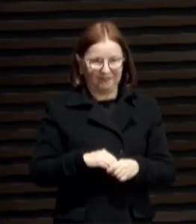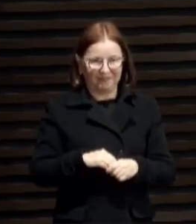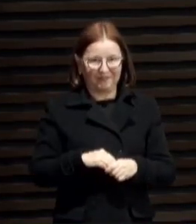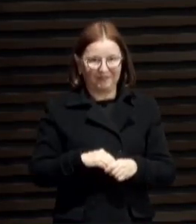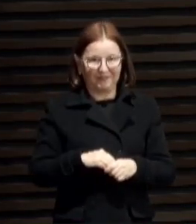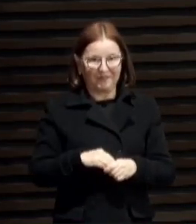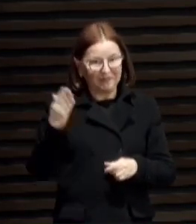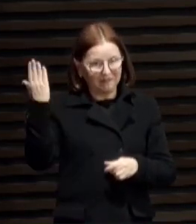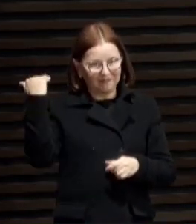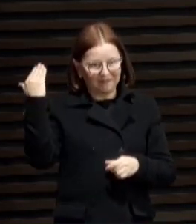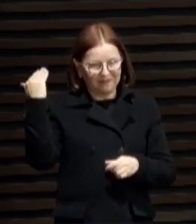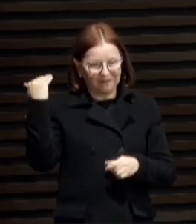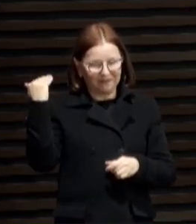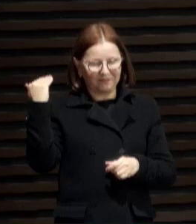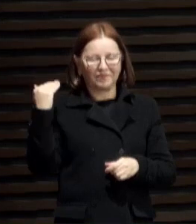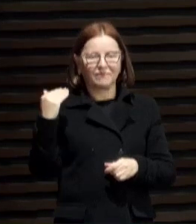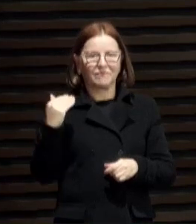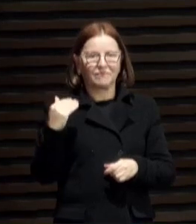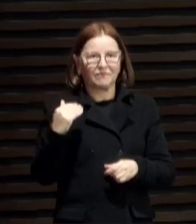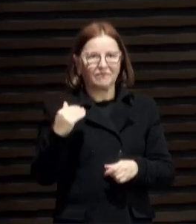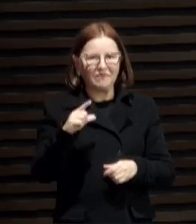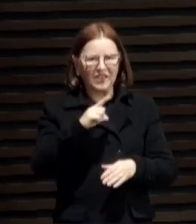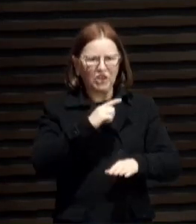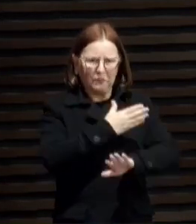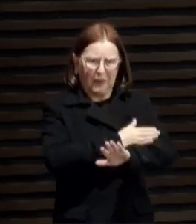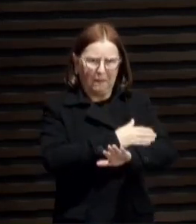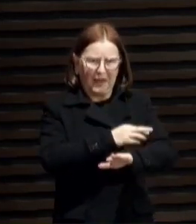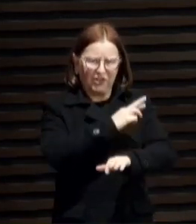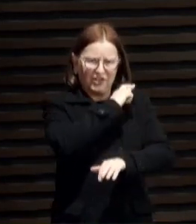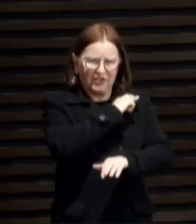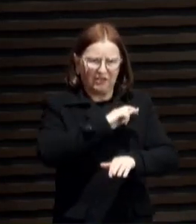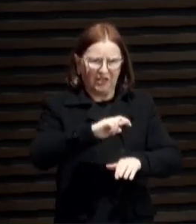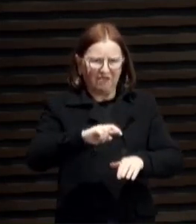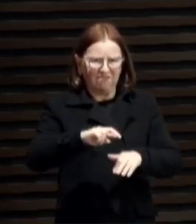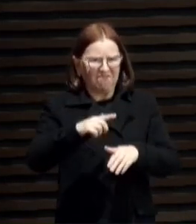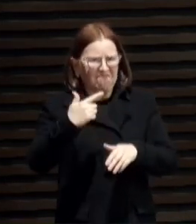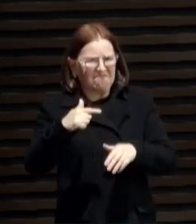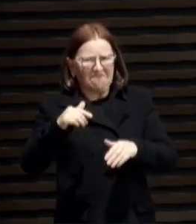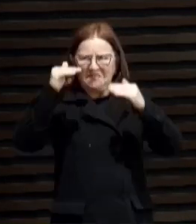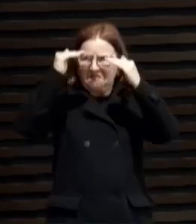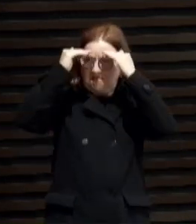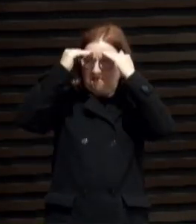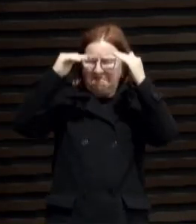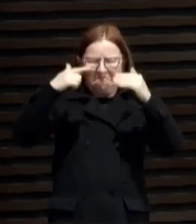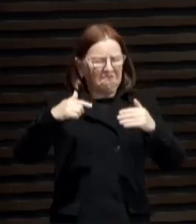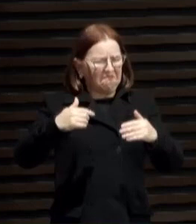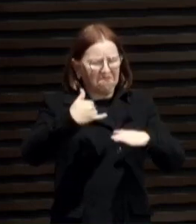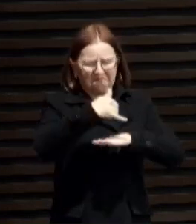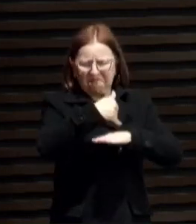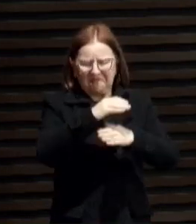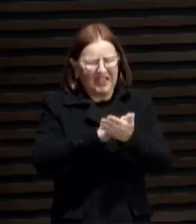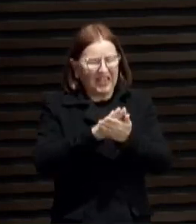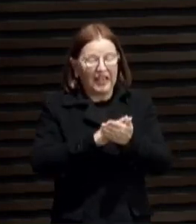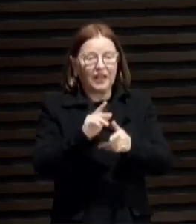Havia naquele tempo de Malaquias uma prática religiosa sem nenhum temor e sem nenhuma unção. Ou seja, as